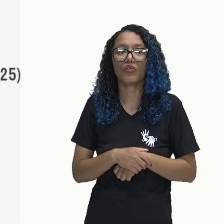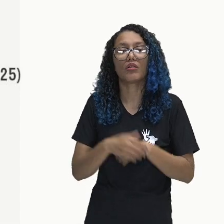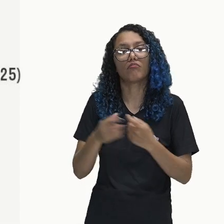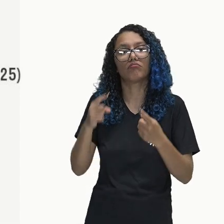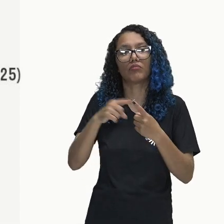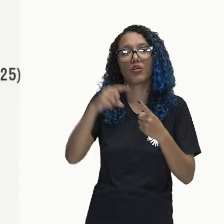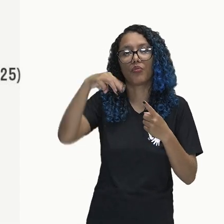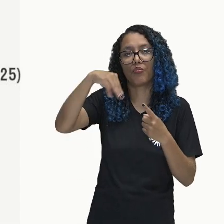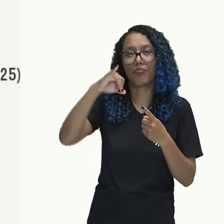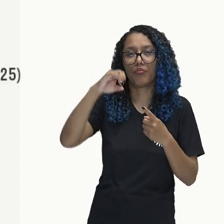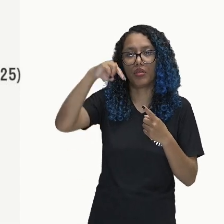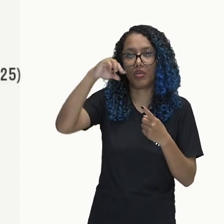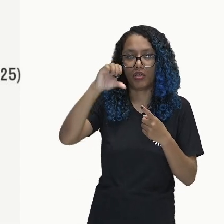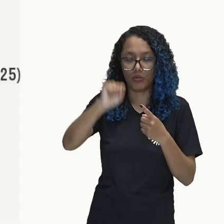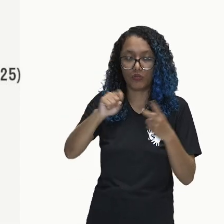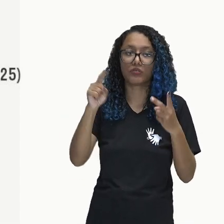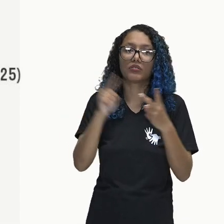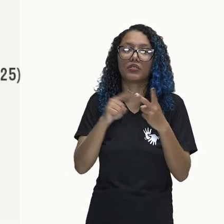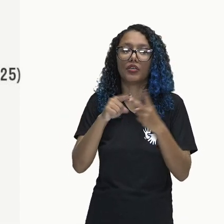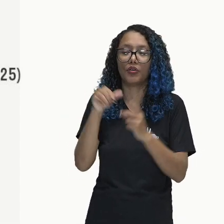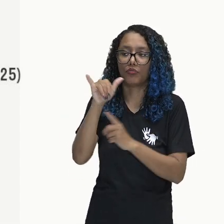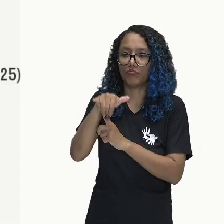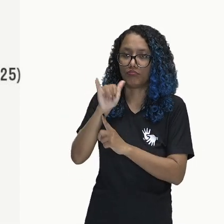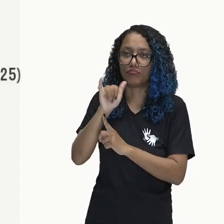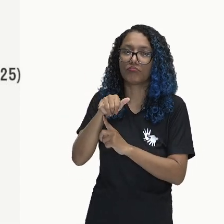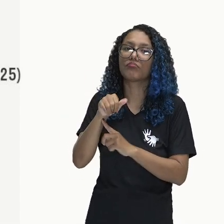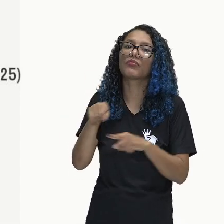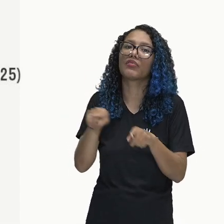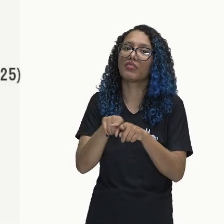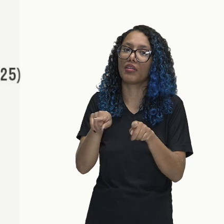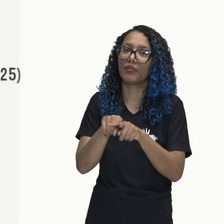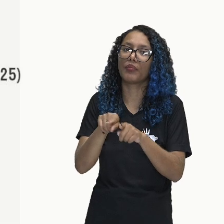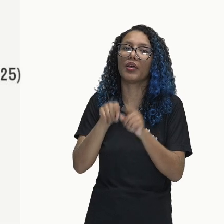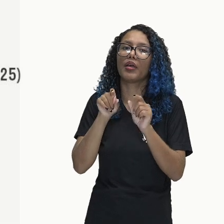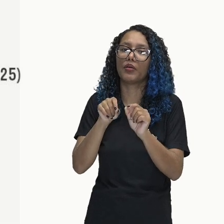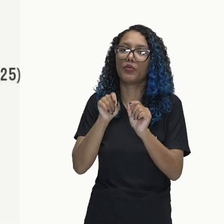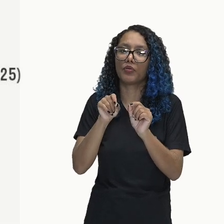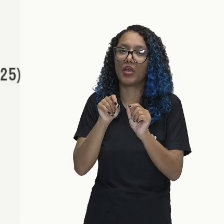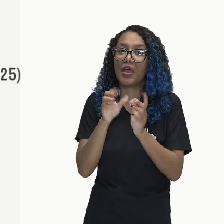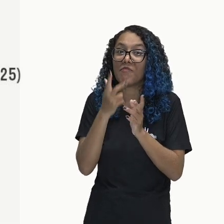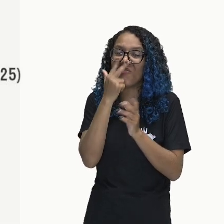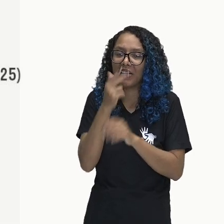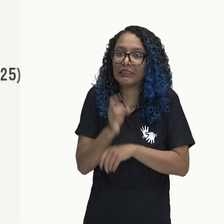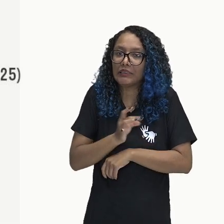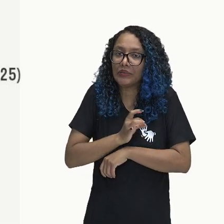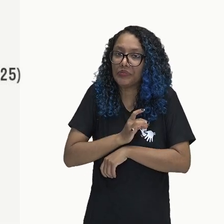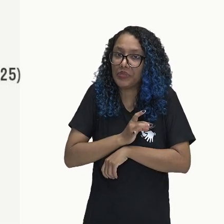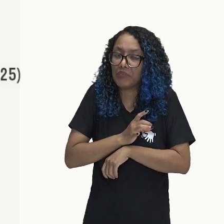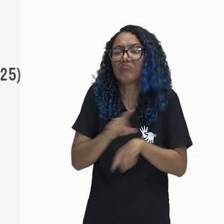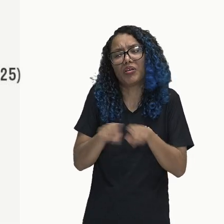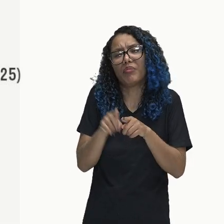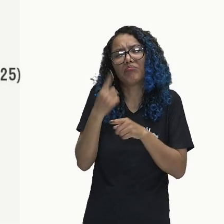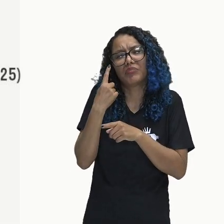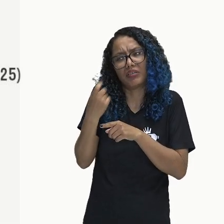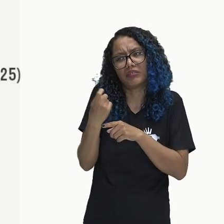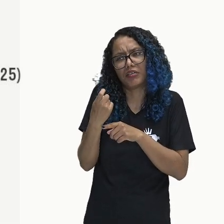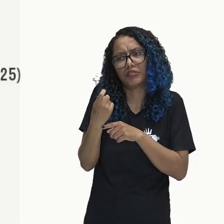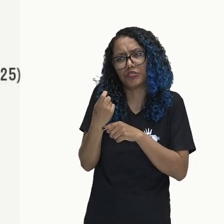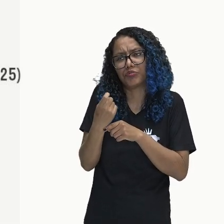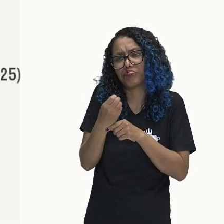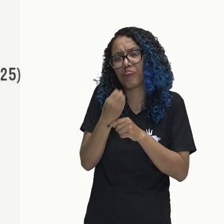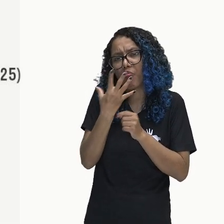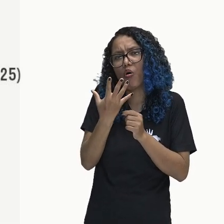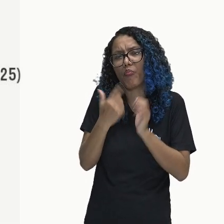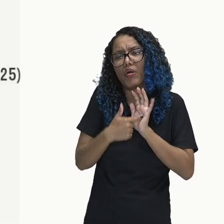próprio Minotauro, ele acaba surgindo como algo amedrontador e bastante interessante para ilustrar,